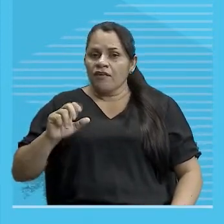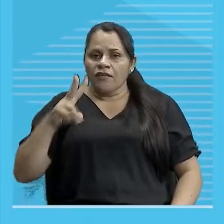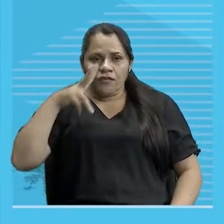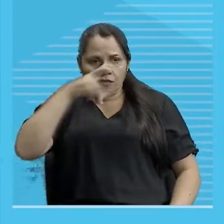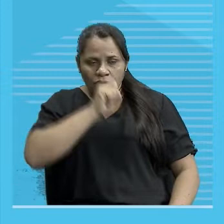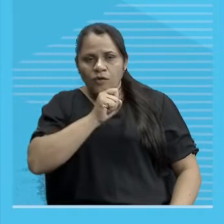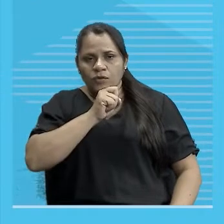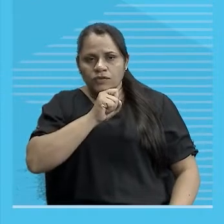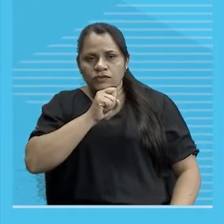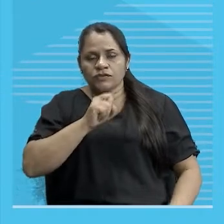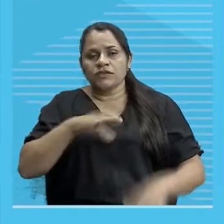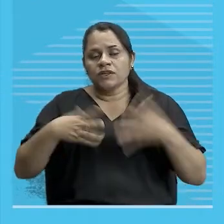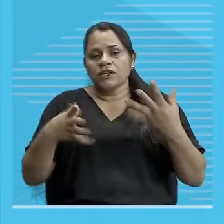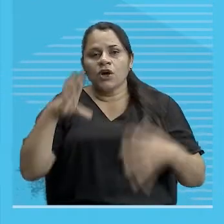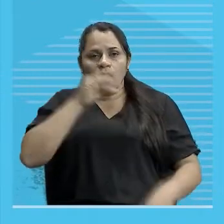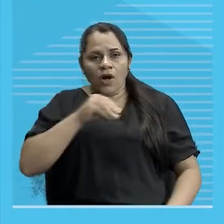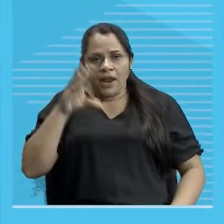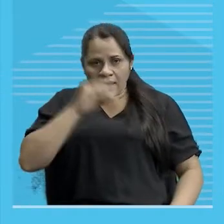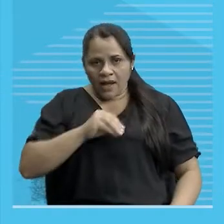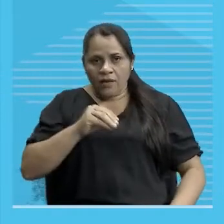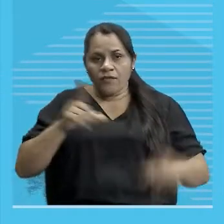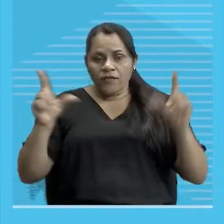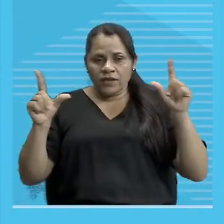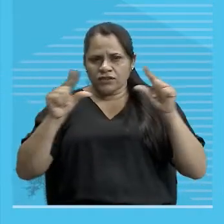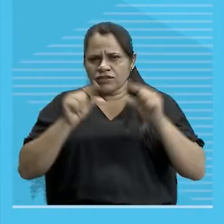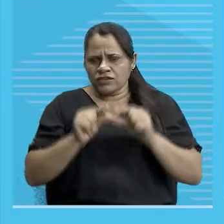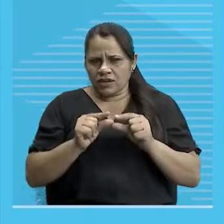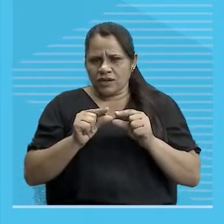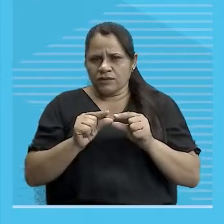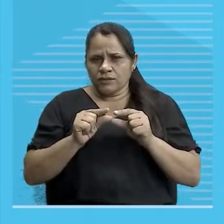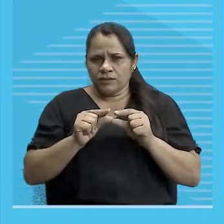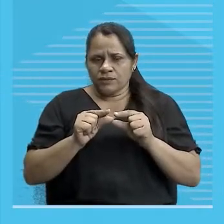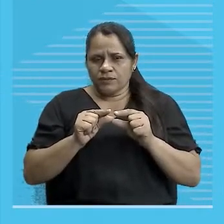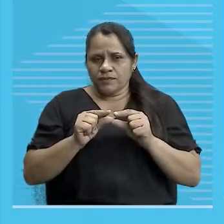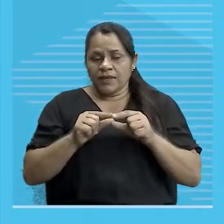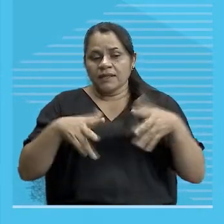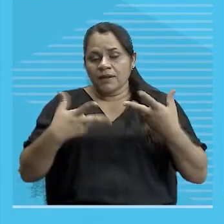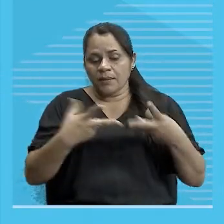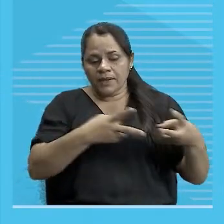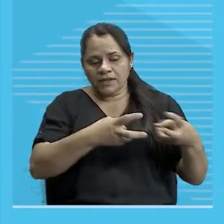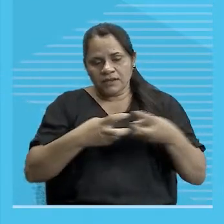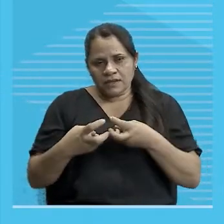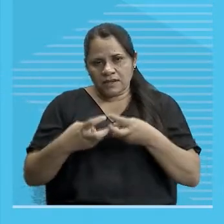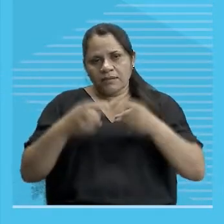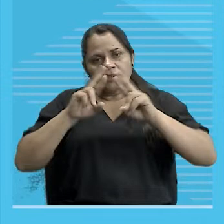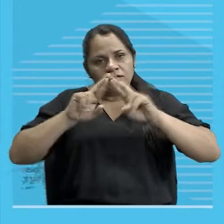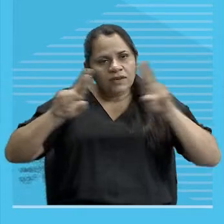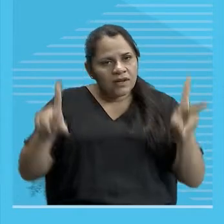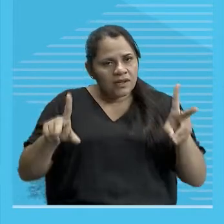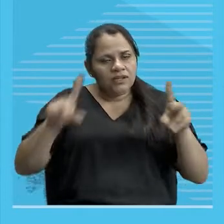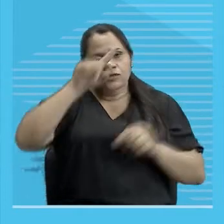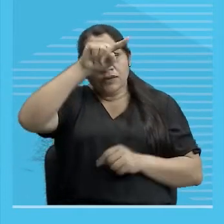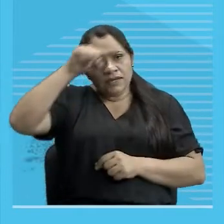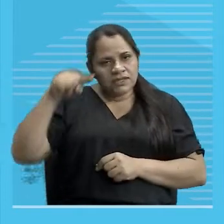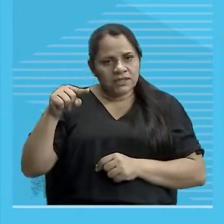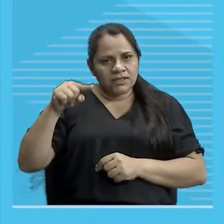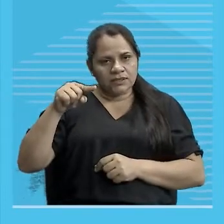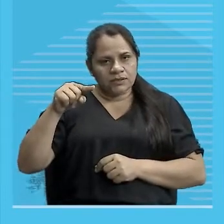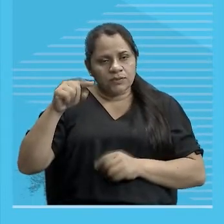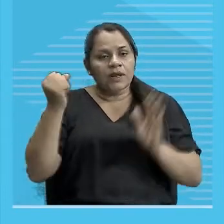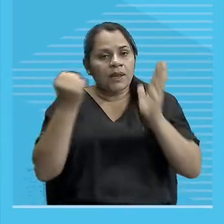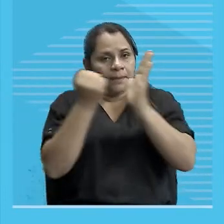tá? Oral fechado, que é o chamado acento agudo. Perceba como é diferente o acento agudo. Ele vai